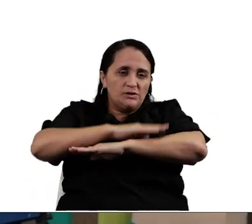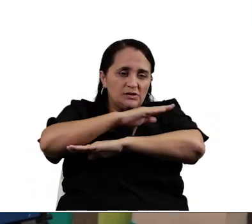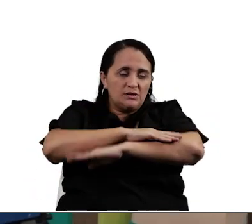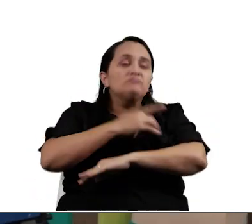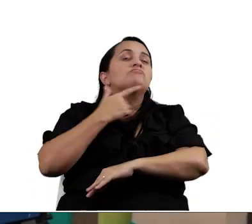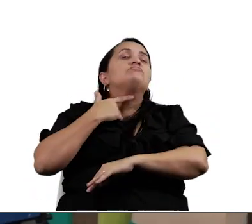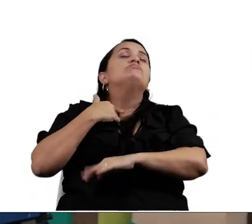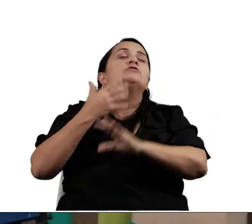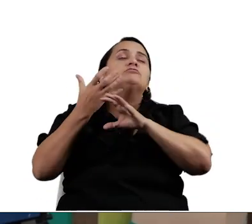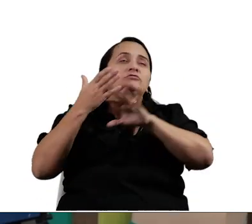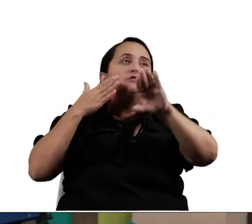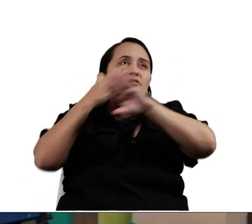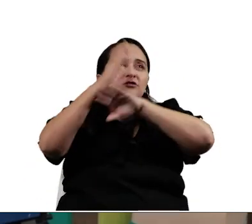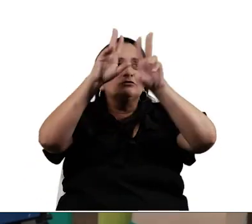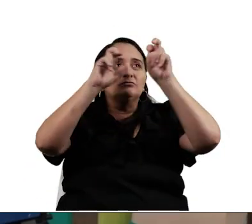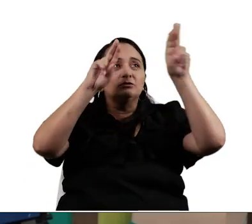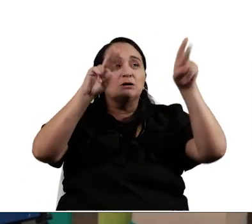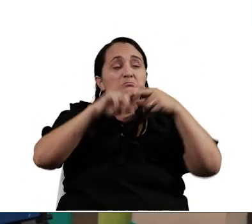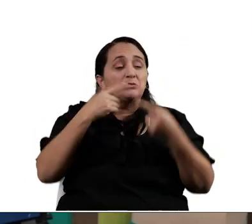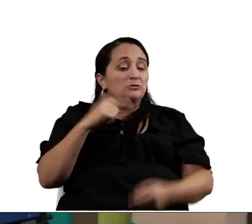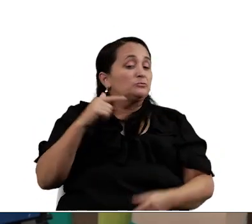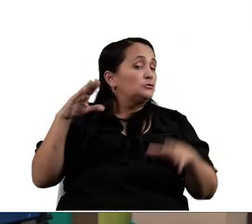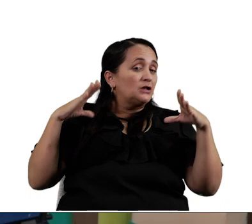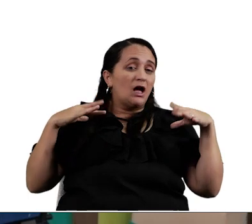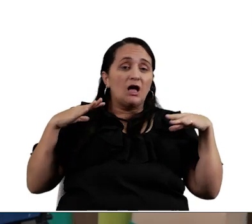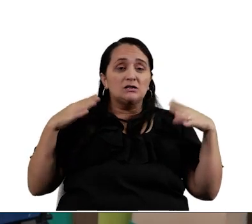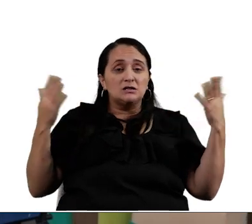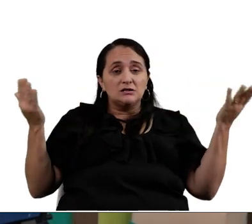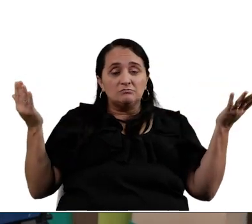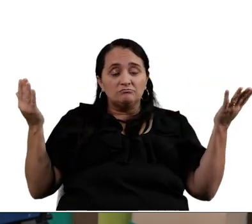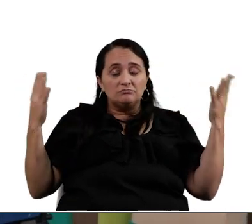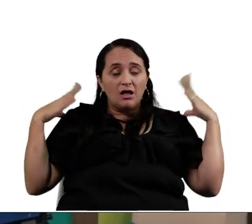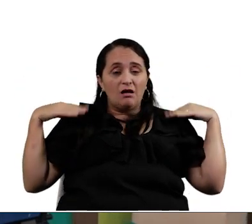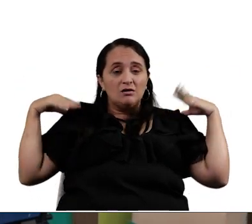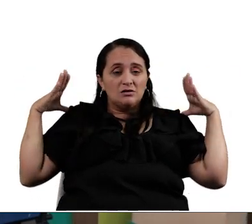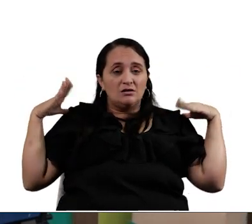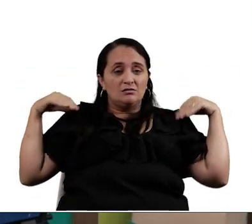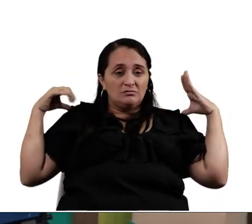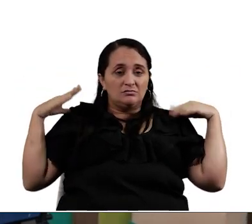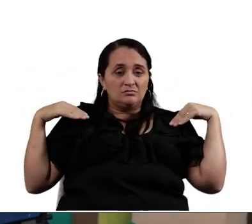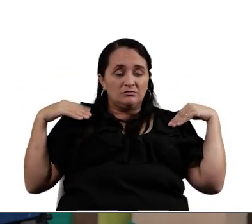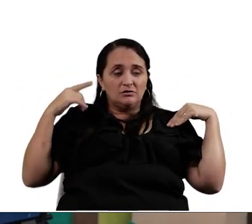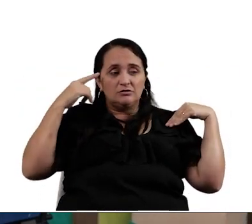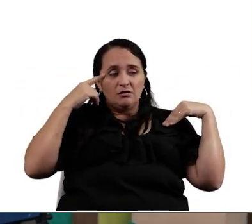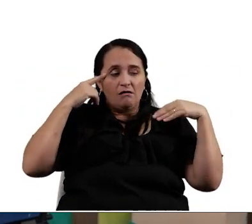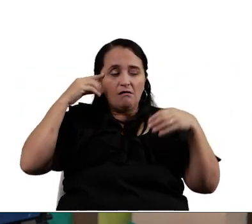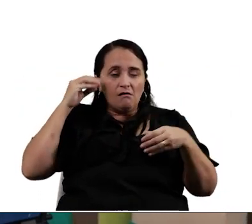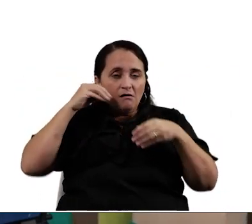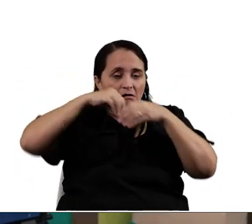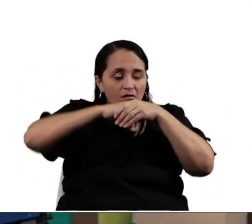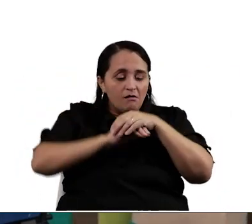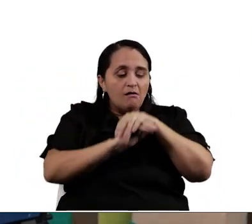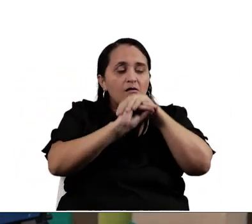céu e não tinha asas. E ele foi na viola do urubu. Então, as